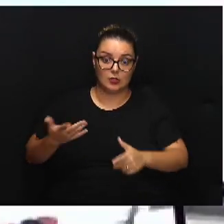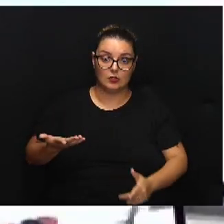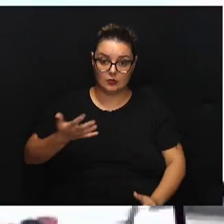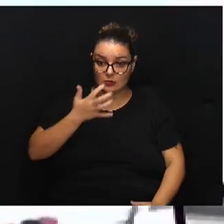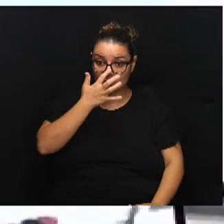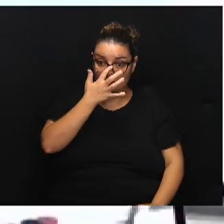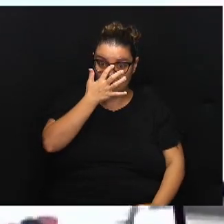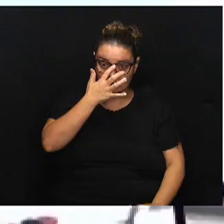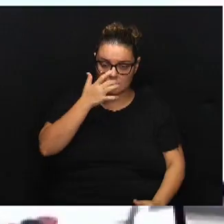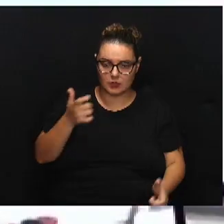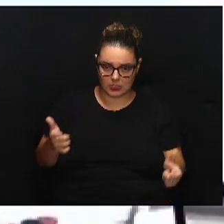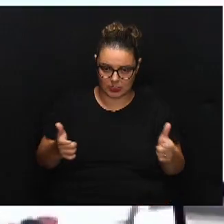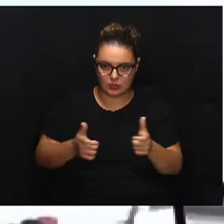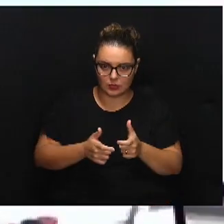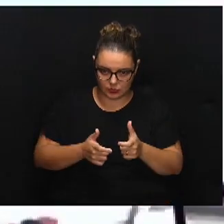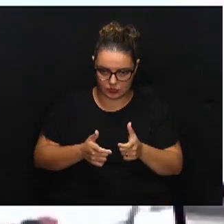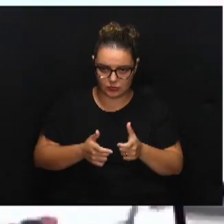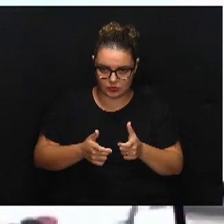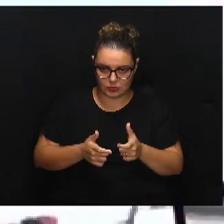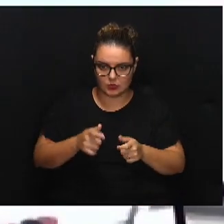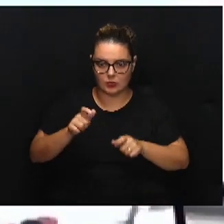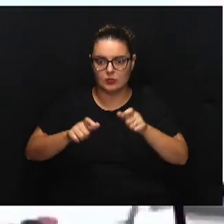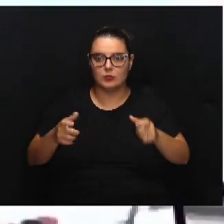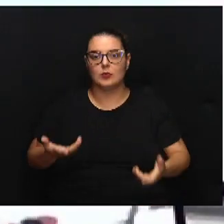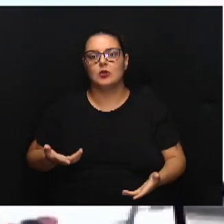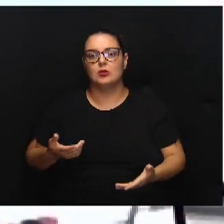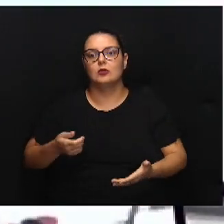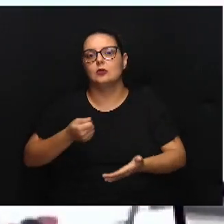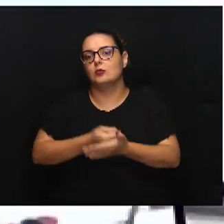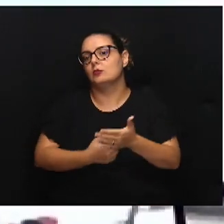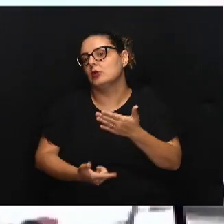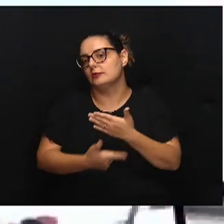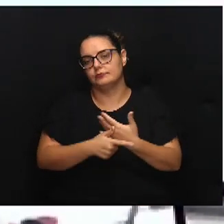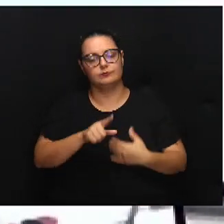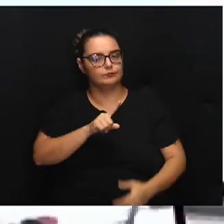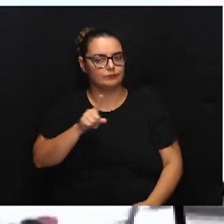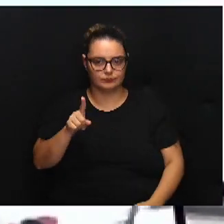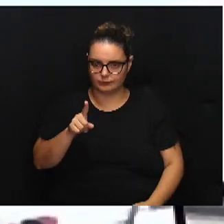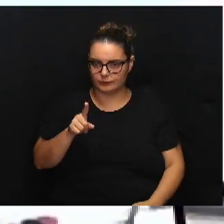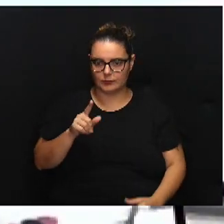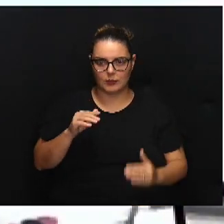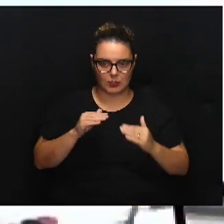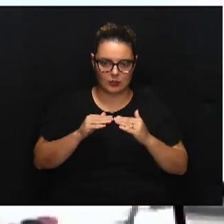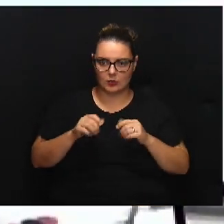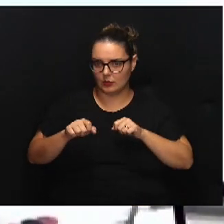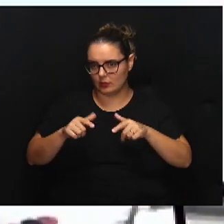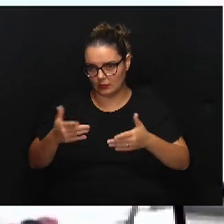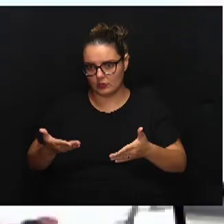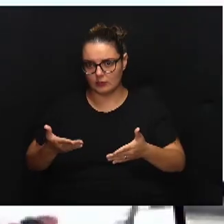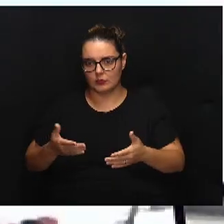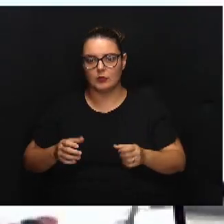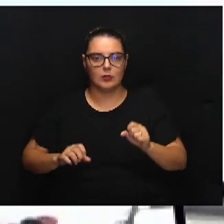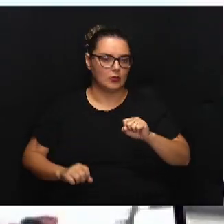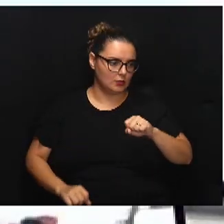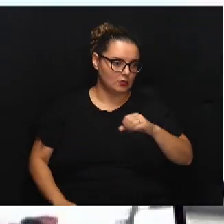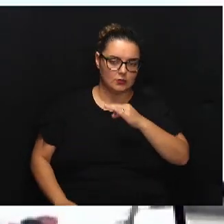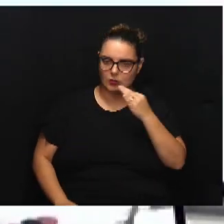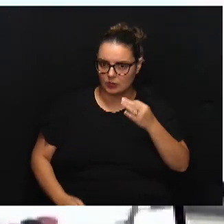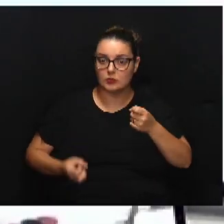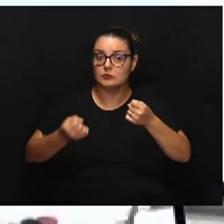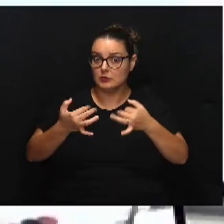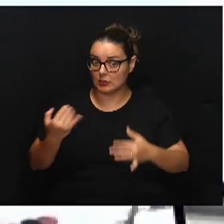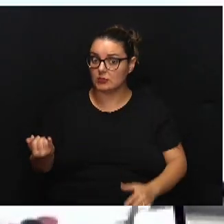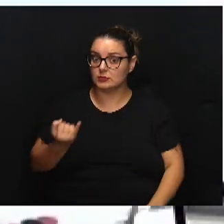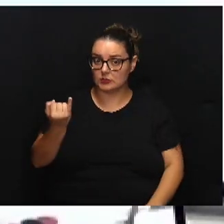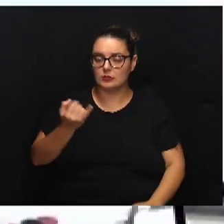muito curta, pessoas cumprindo papéis que não estão compatíveis com sua formação. Ótimo. Tá? Não, explicação